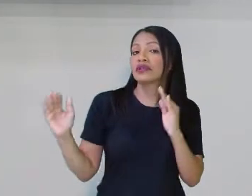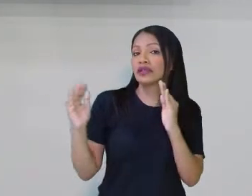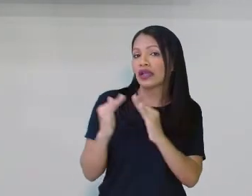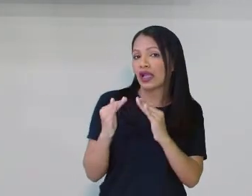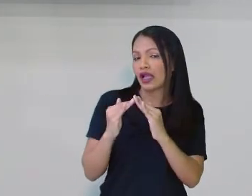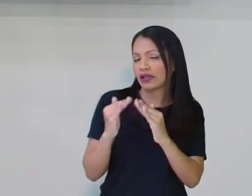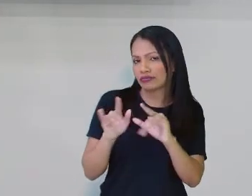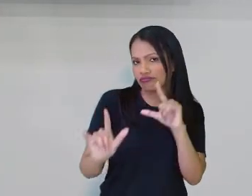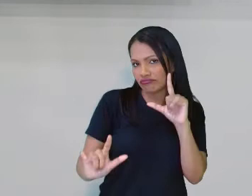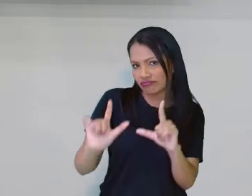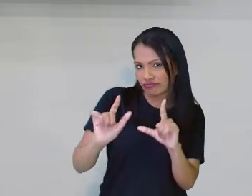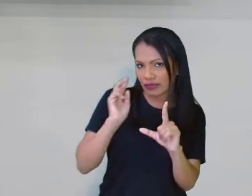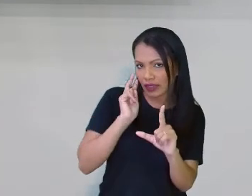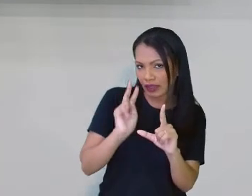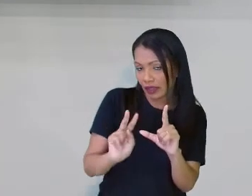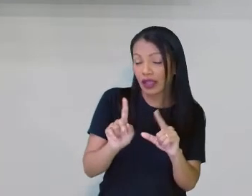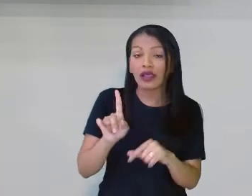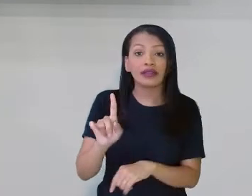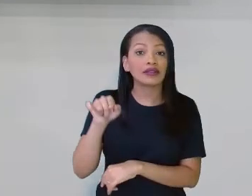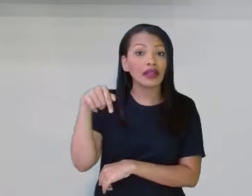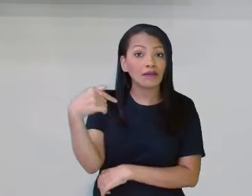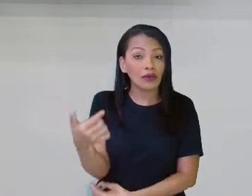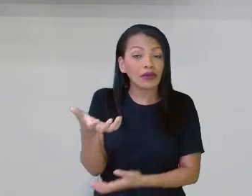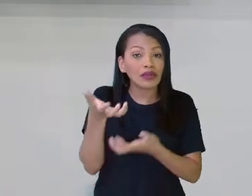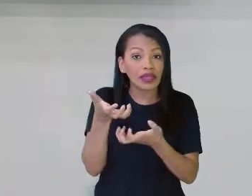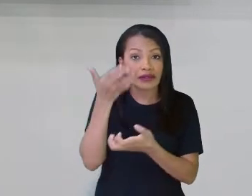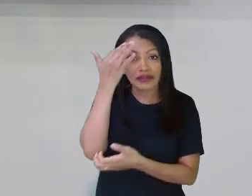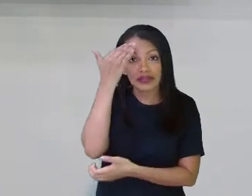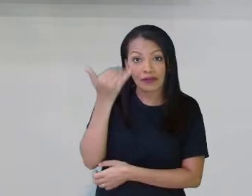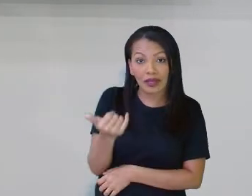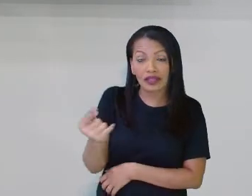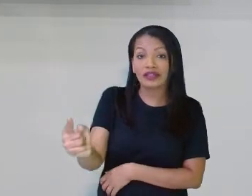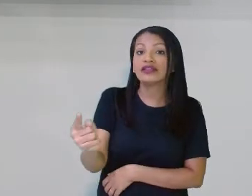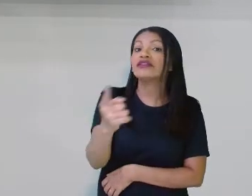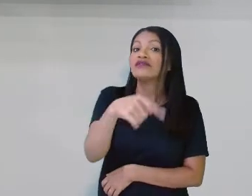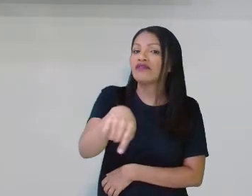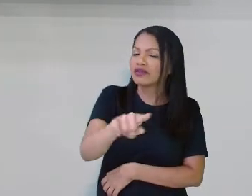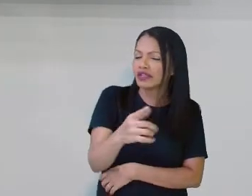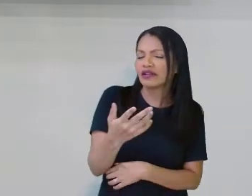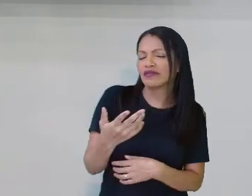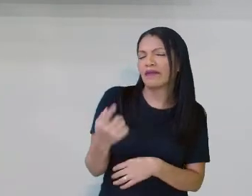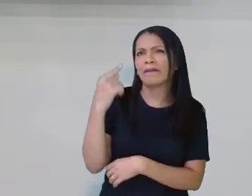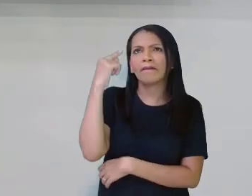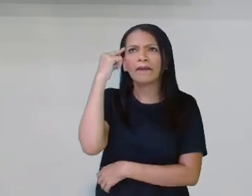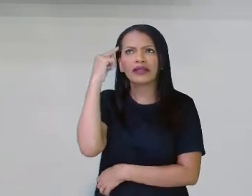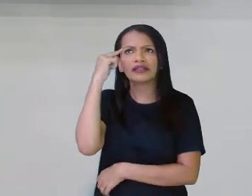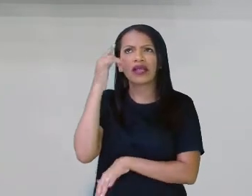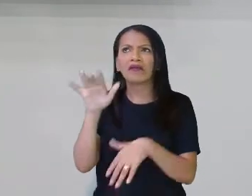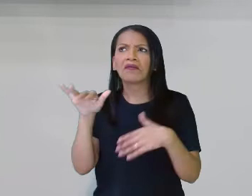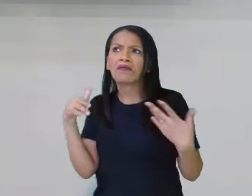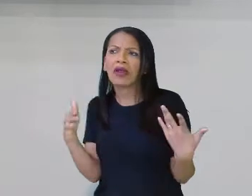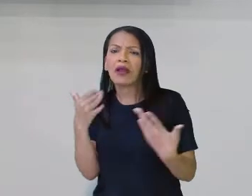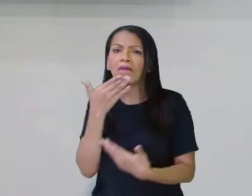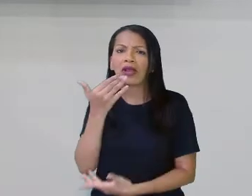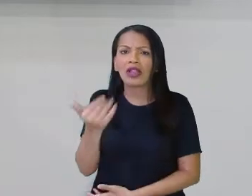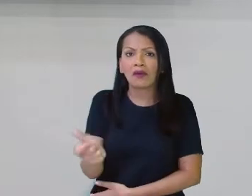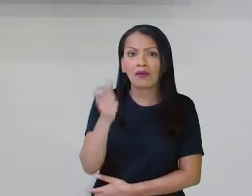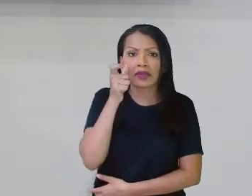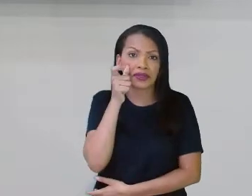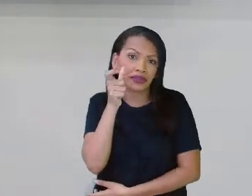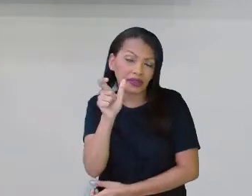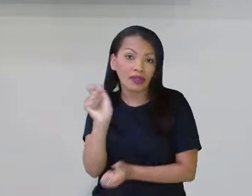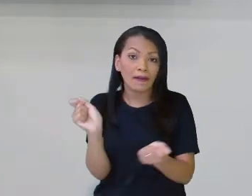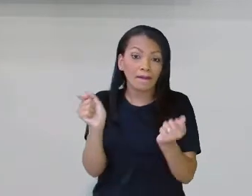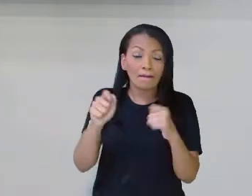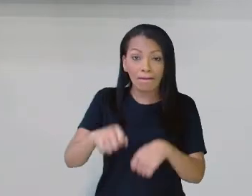pensa aí. Eu depois vou querer aí saber de vocês e a gente vai pensar qual seria o mais interessante para que eu